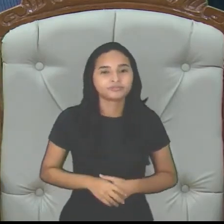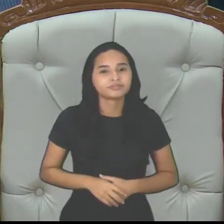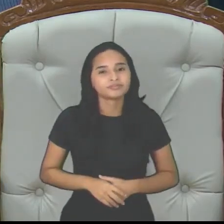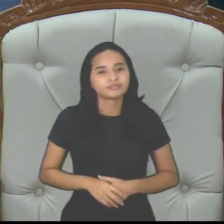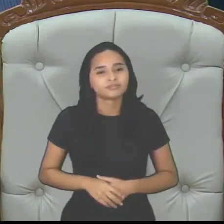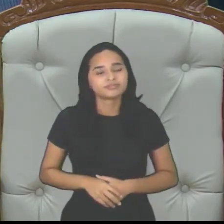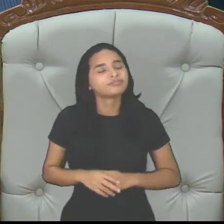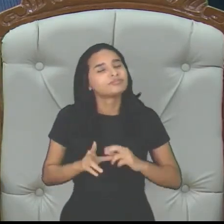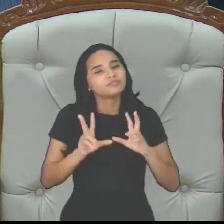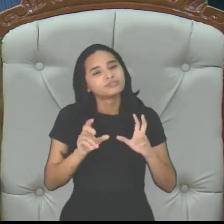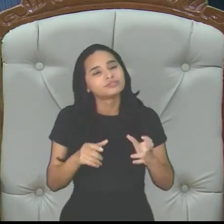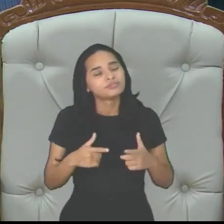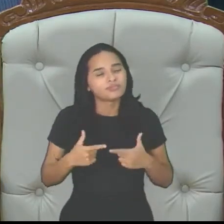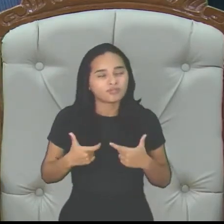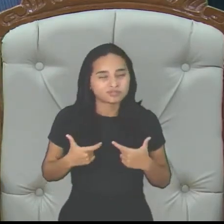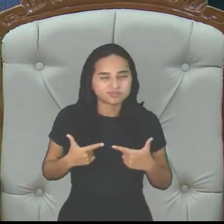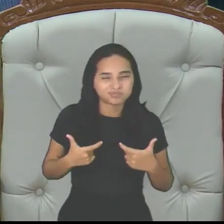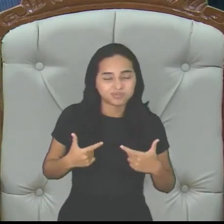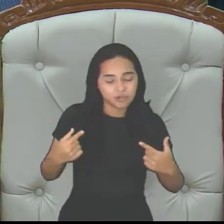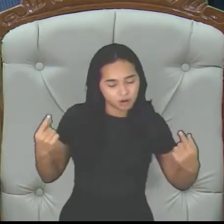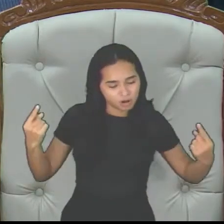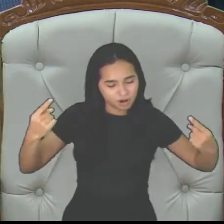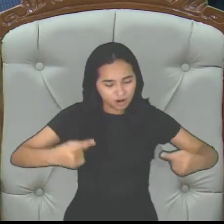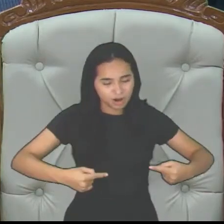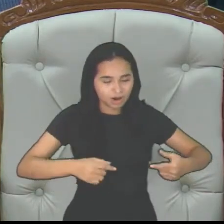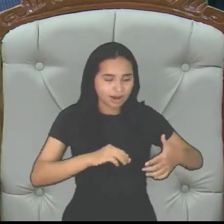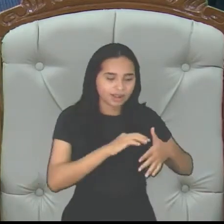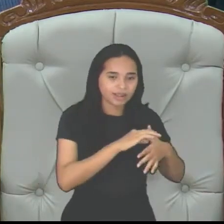sobre a luta de nossa carne,